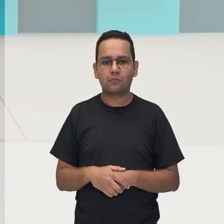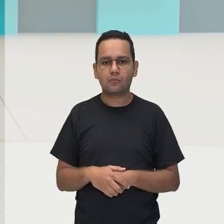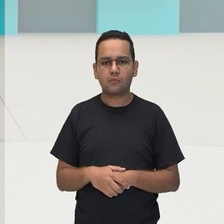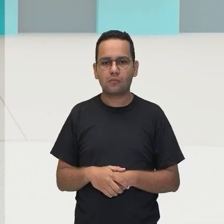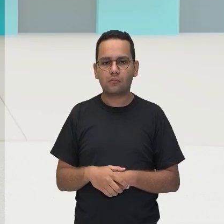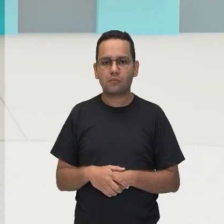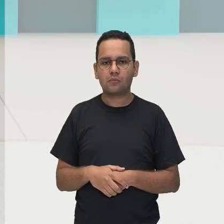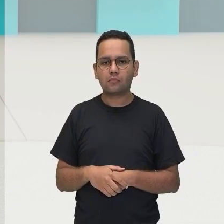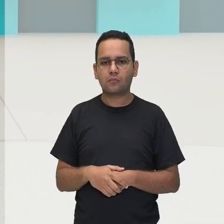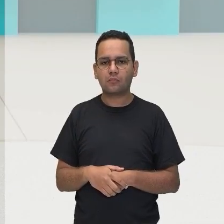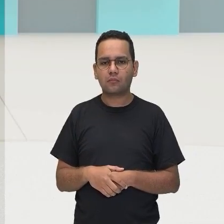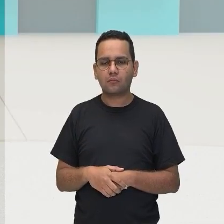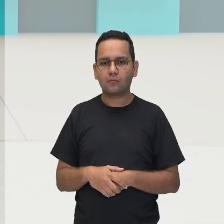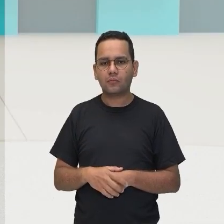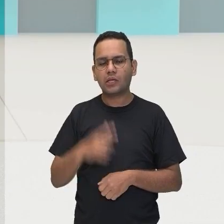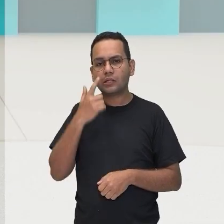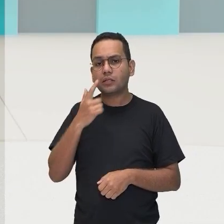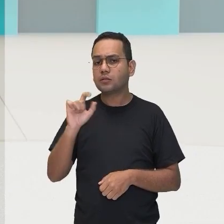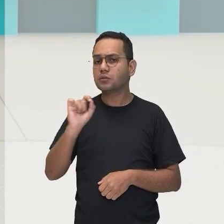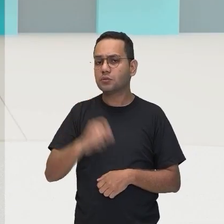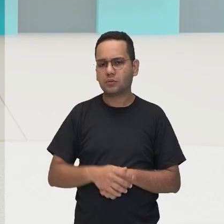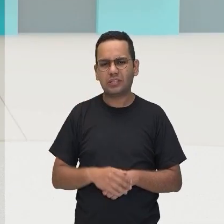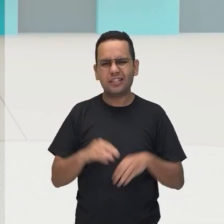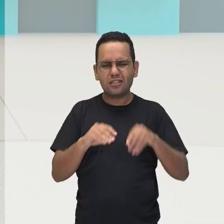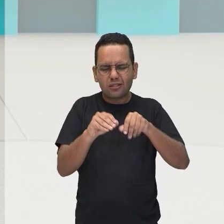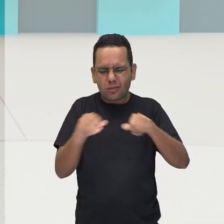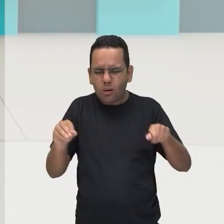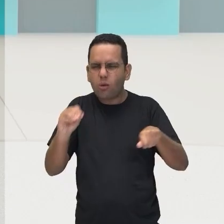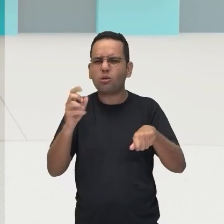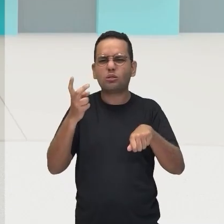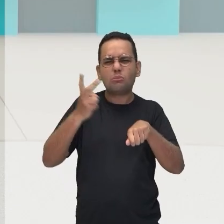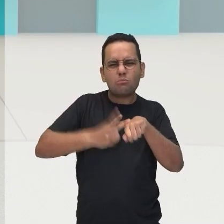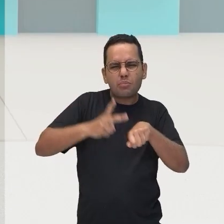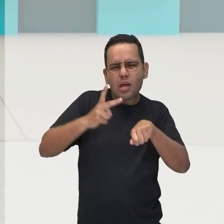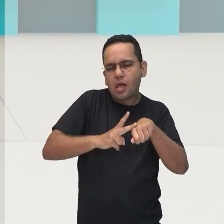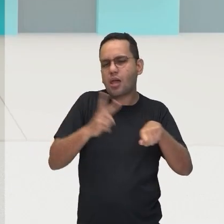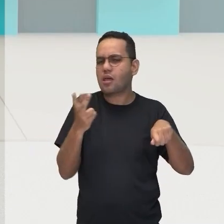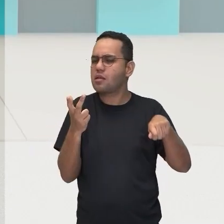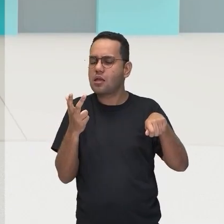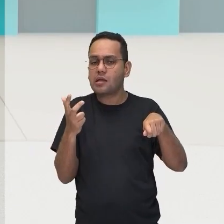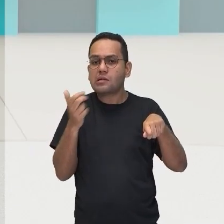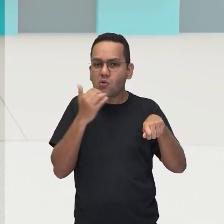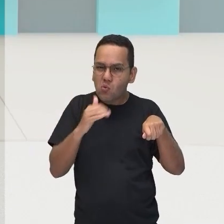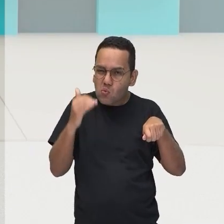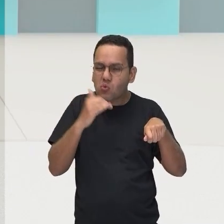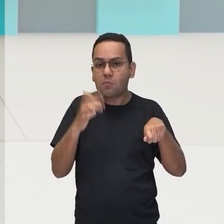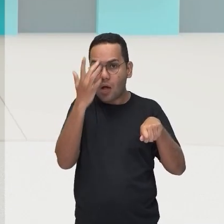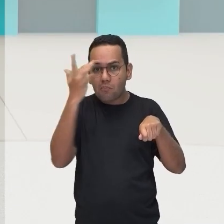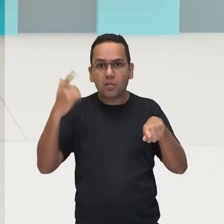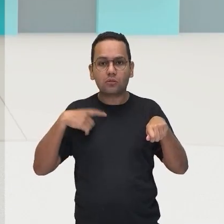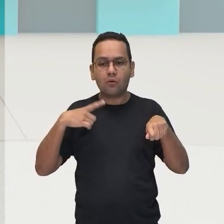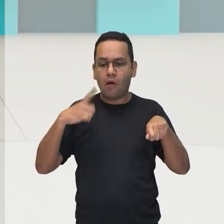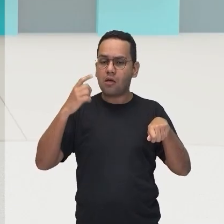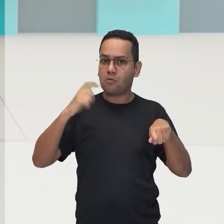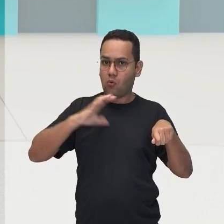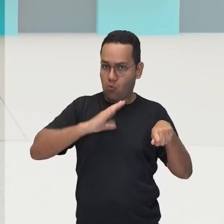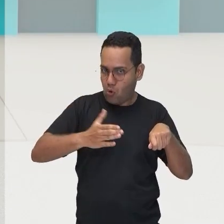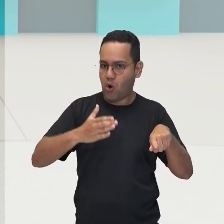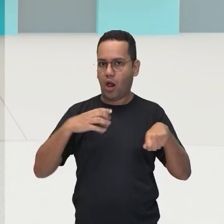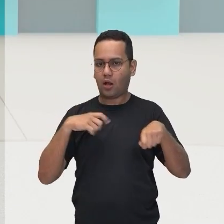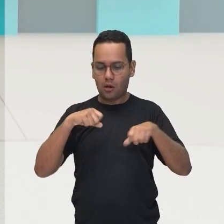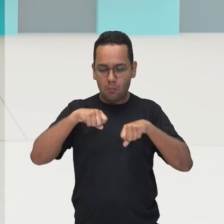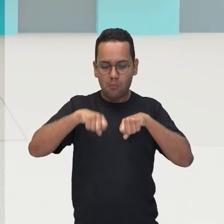passando, né, sobre esses solos instáveis, né? Então, é uma atividade bem interessante, que